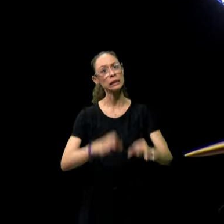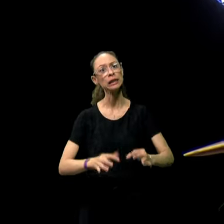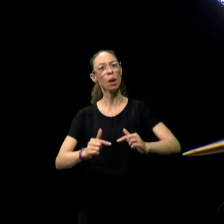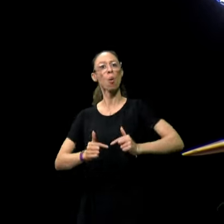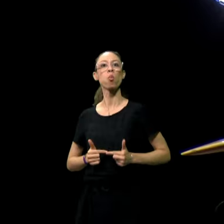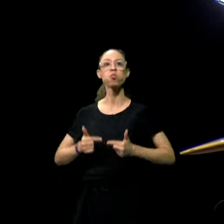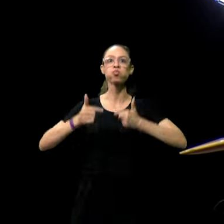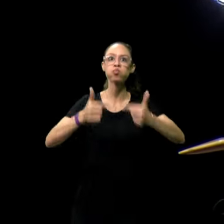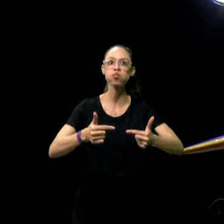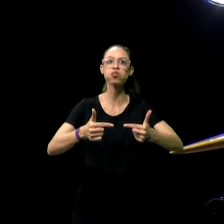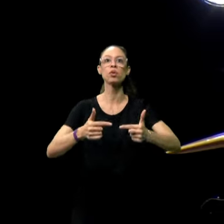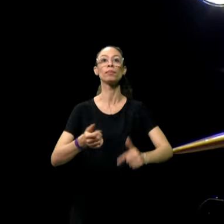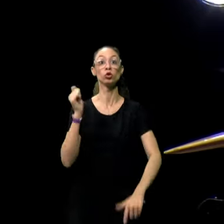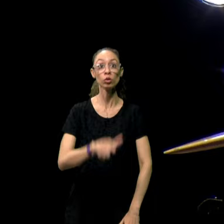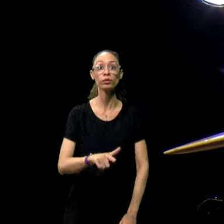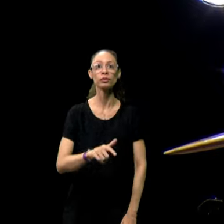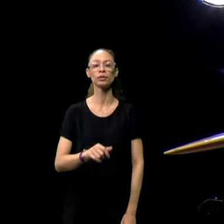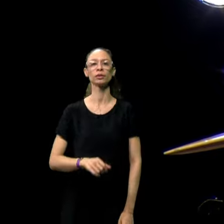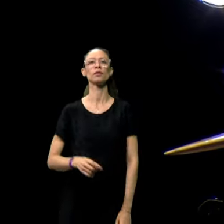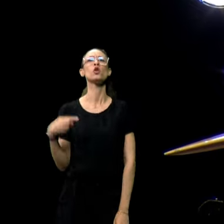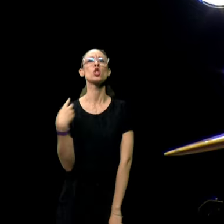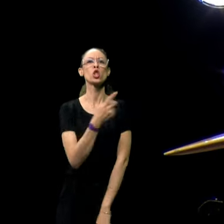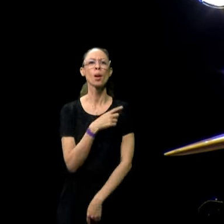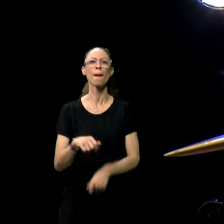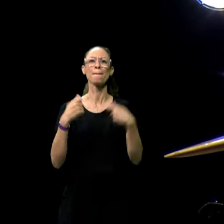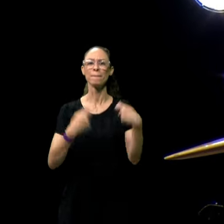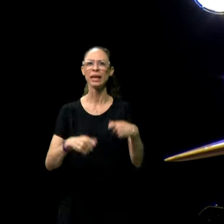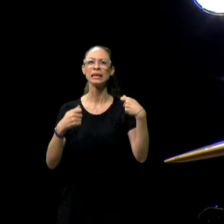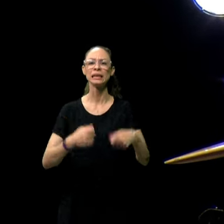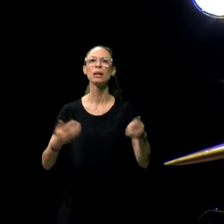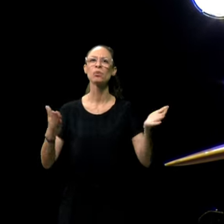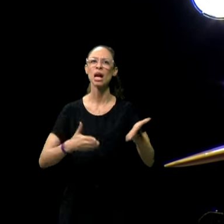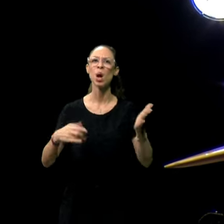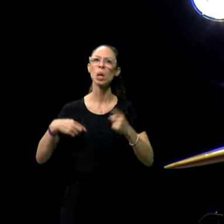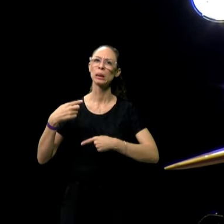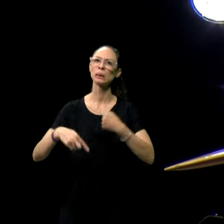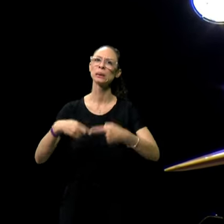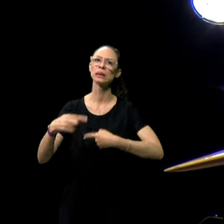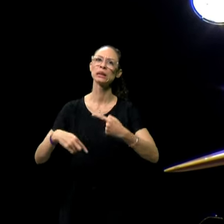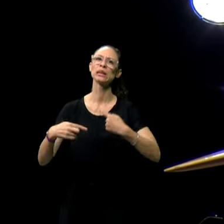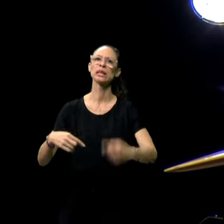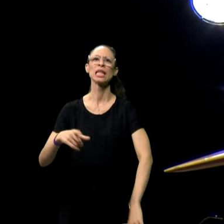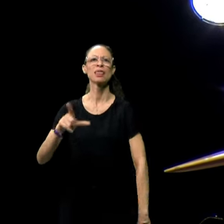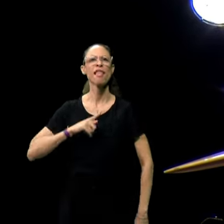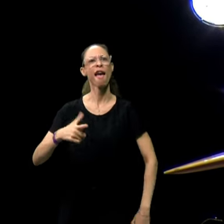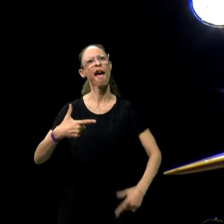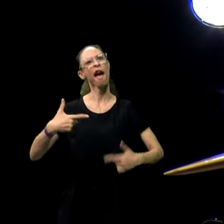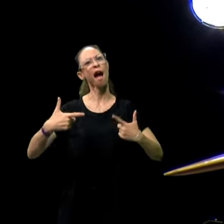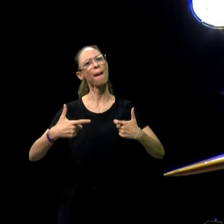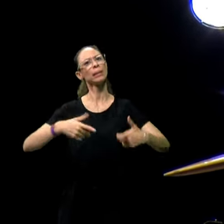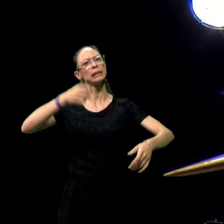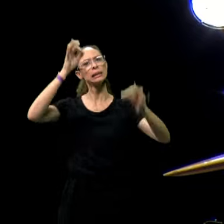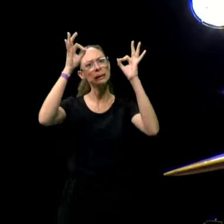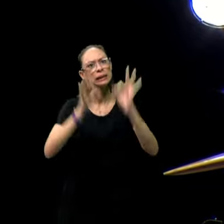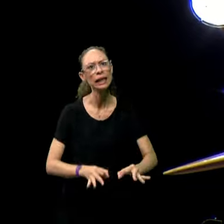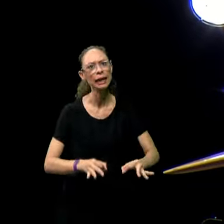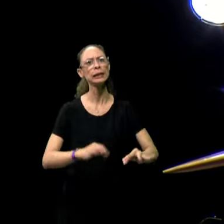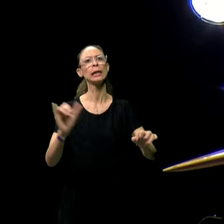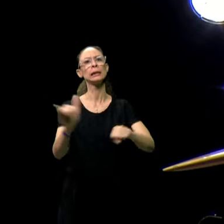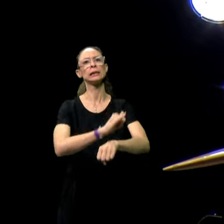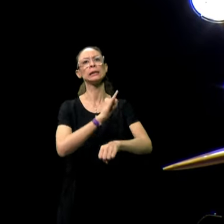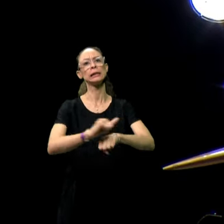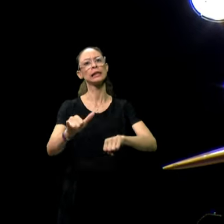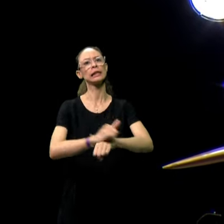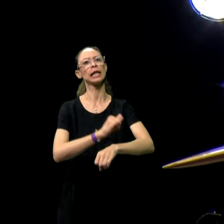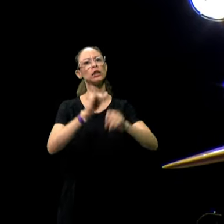guerra. Vou dizer de novo, nós precisamos desta geração tomar novas armas, afiar a espada,